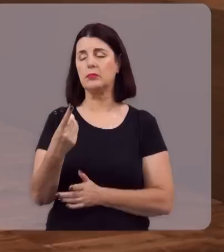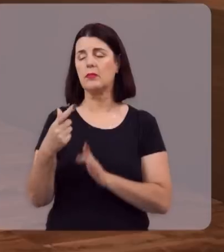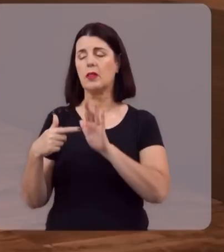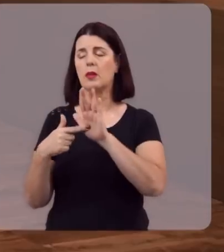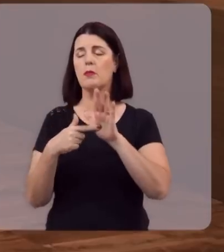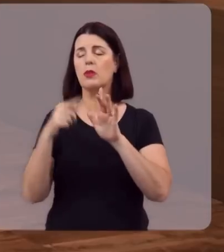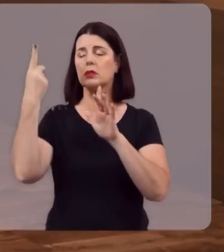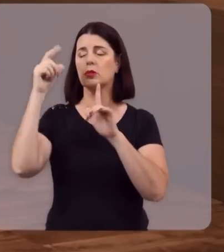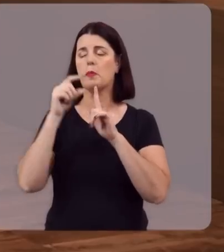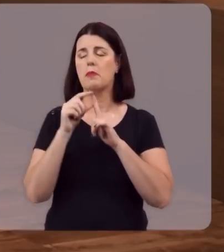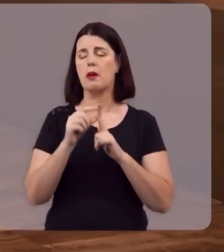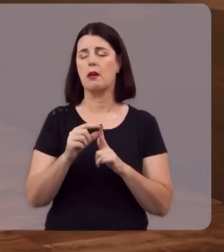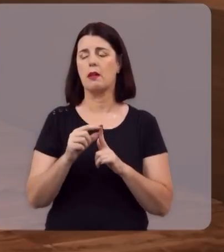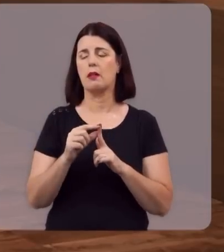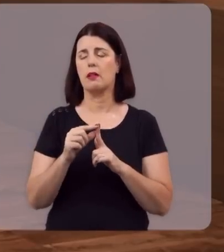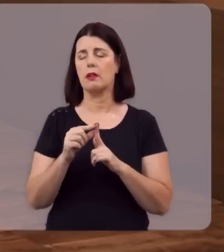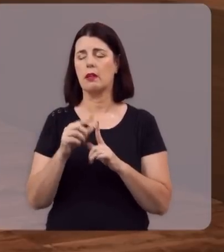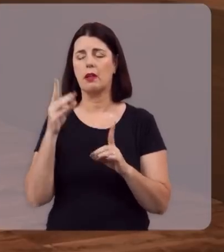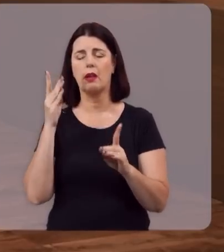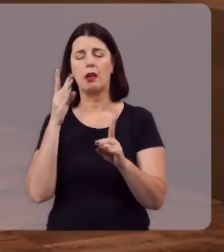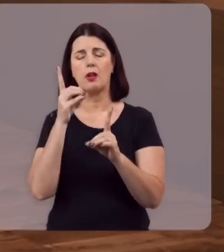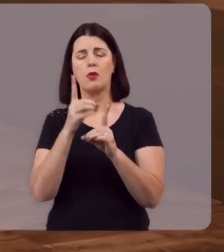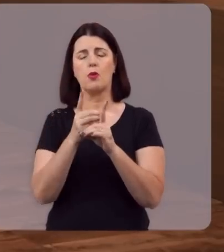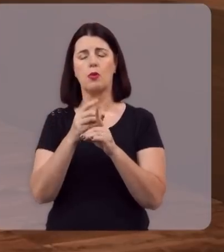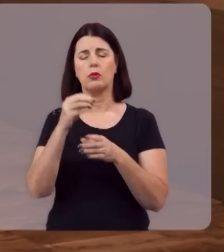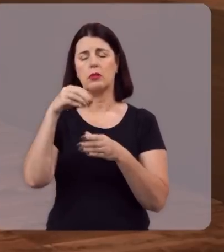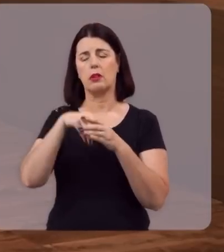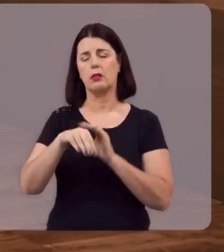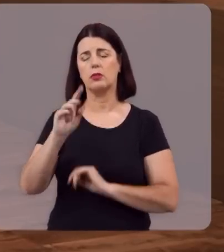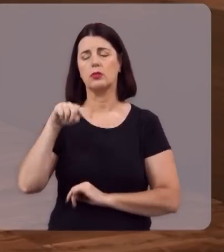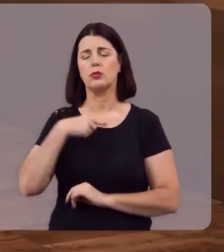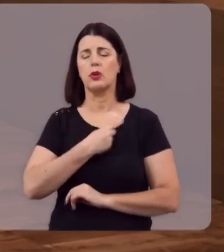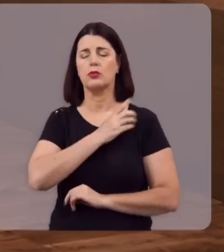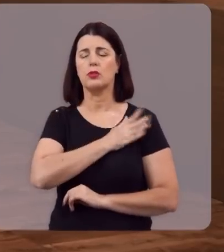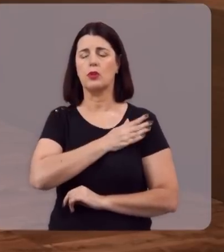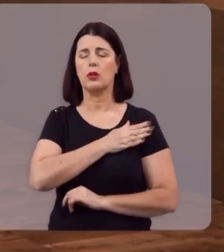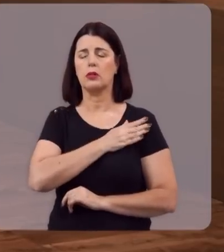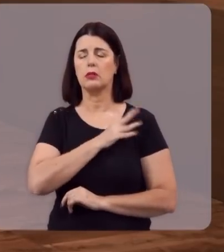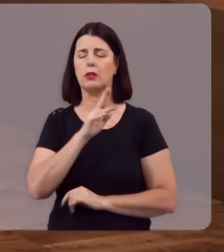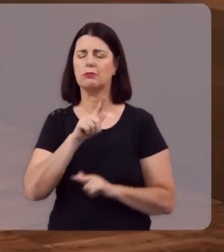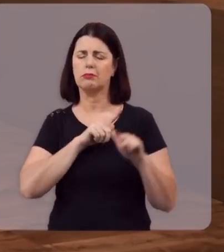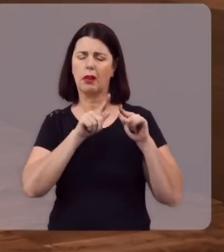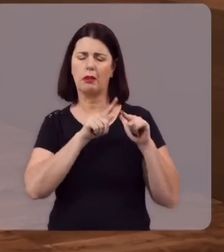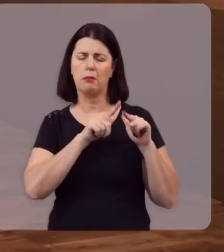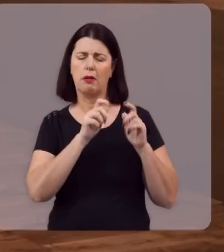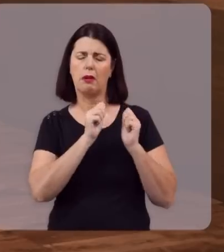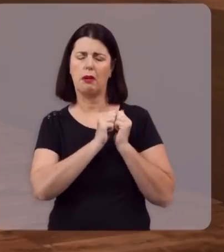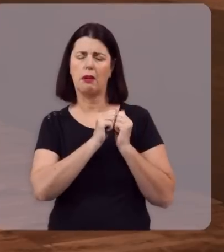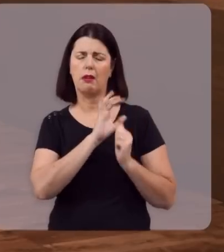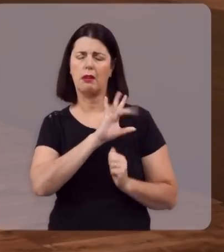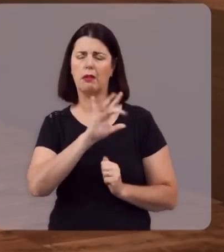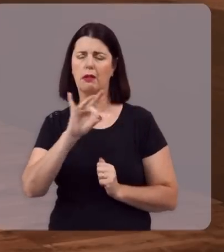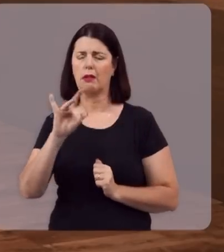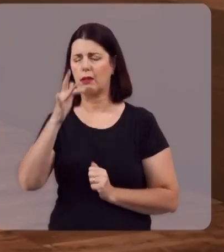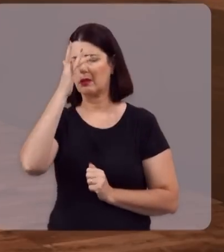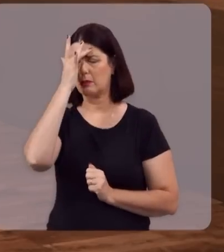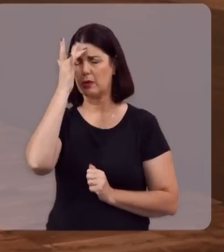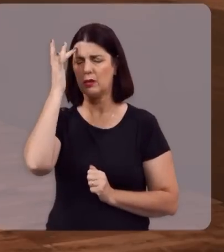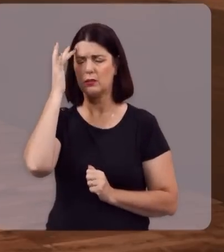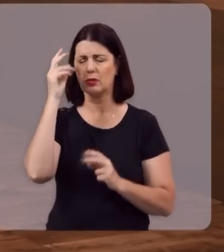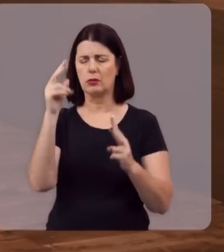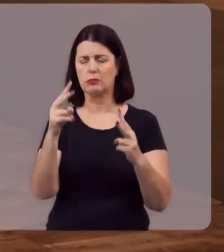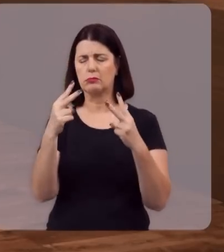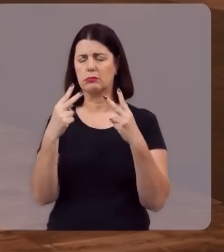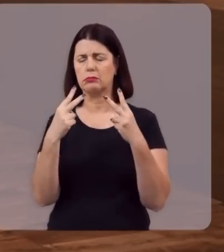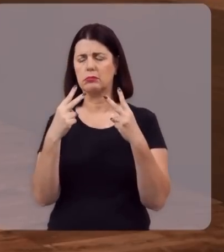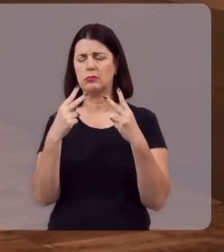que emanam da tua palavra encontre em Guarida no nosso coração aplica Esta palavra senhor ao